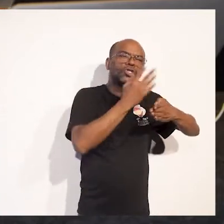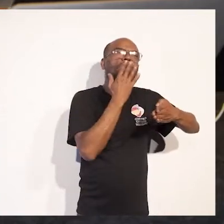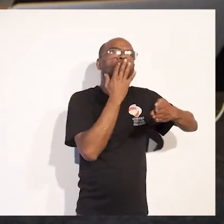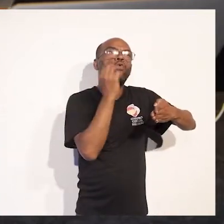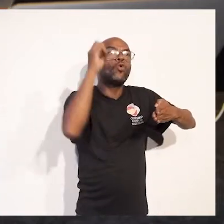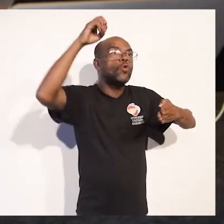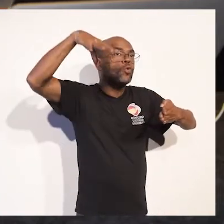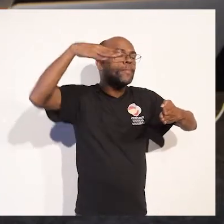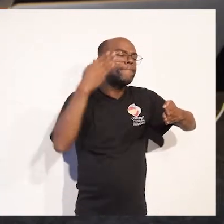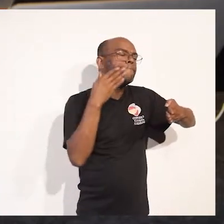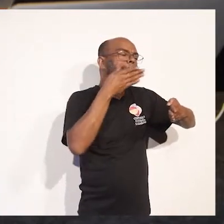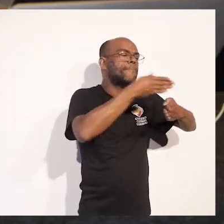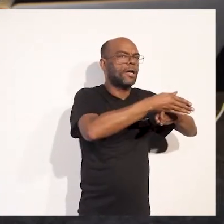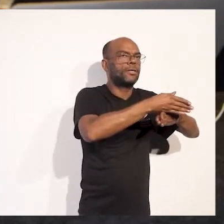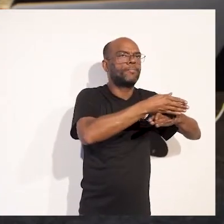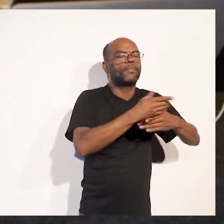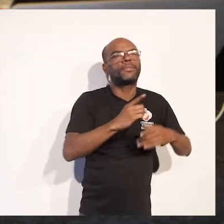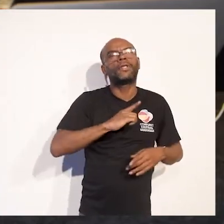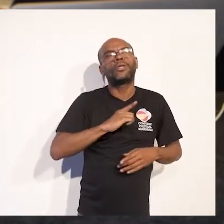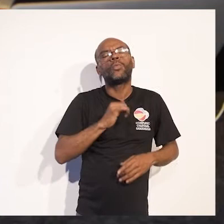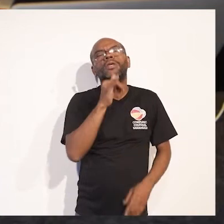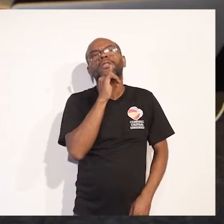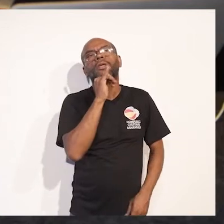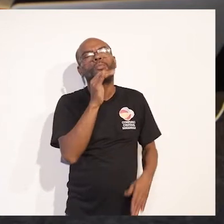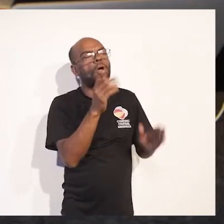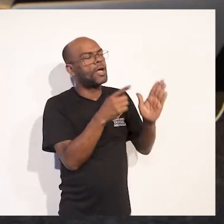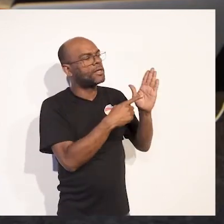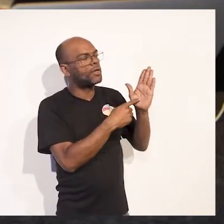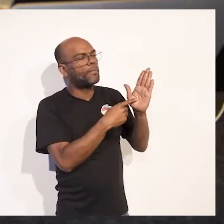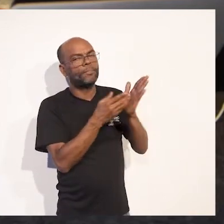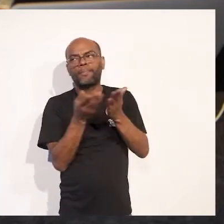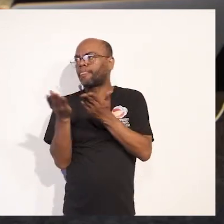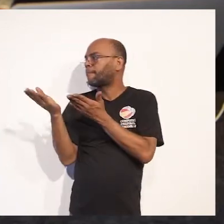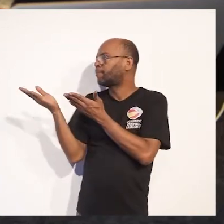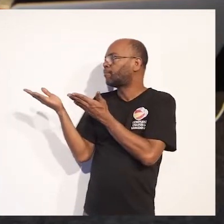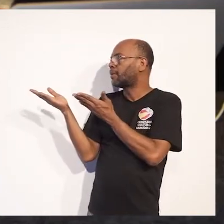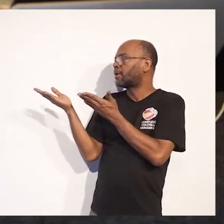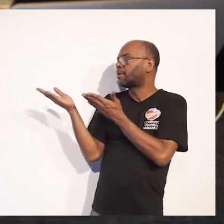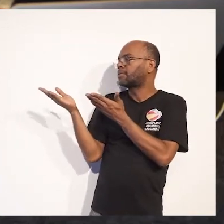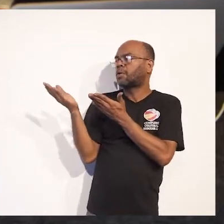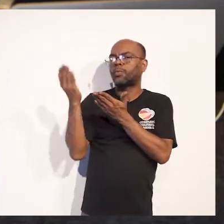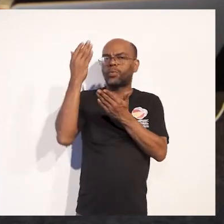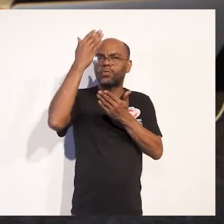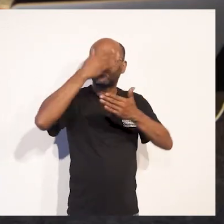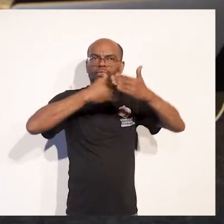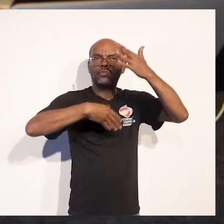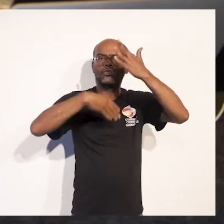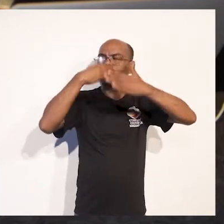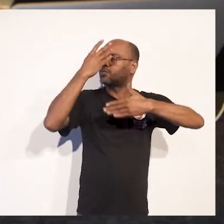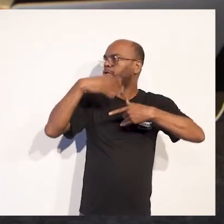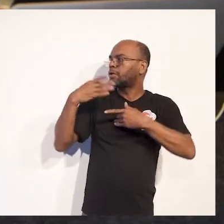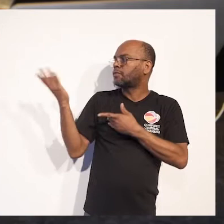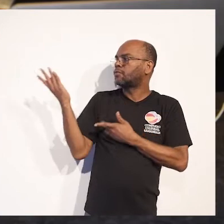disso, a gente tem aqui um material que a gente utiliza na iluminação cênica, que são os filtros de luz, as